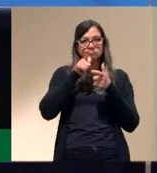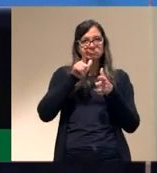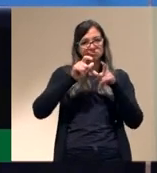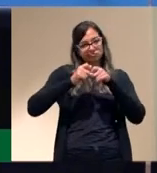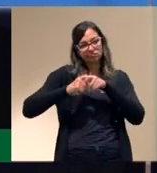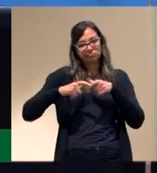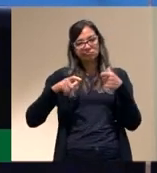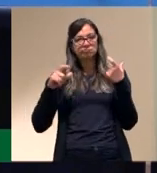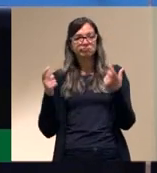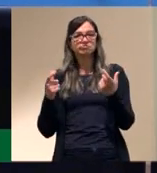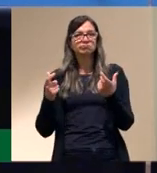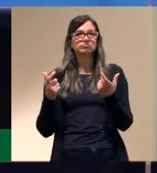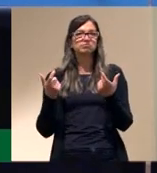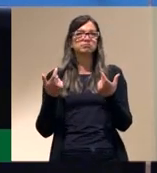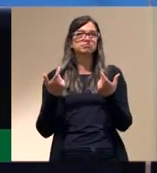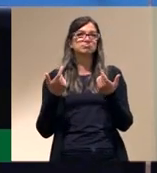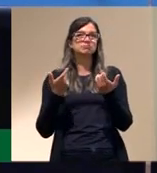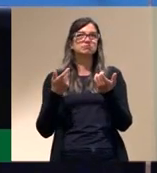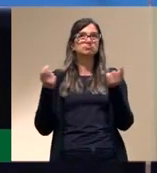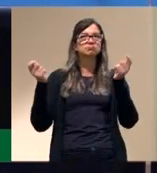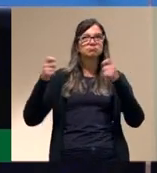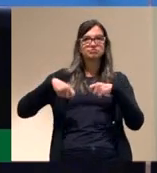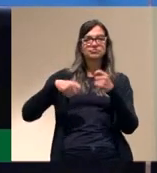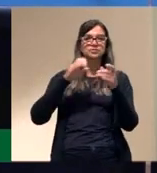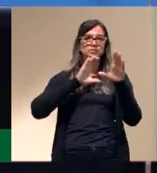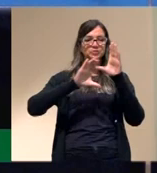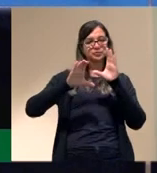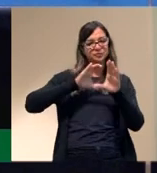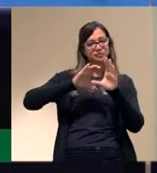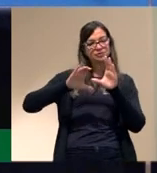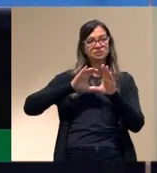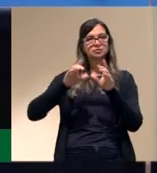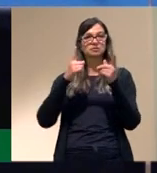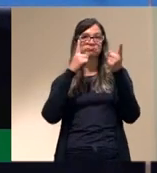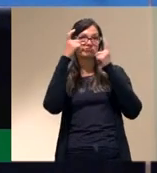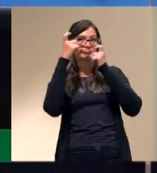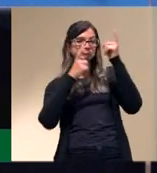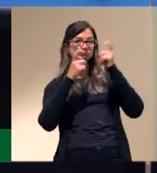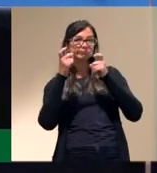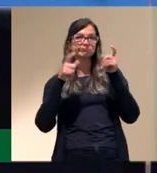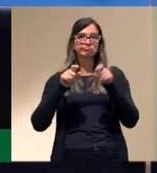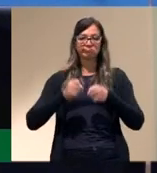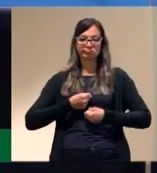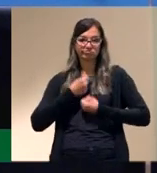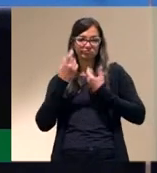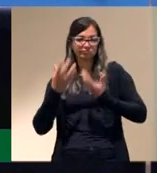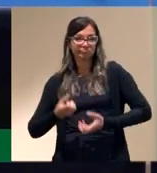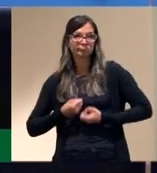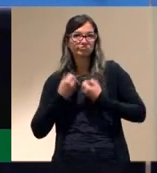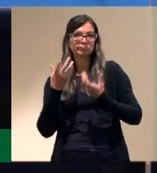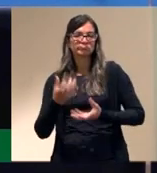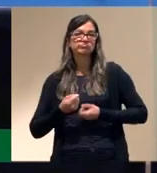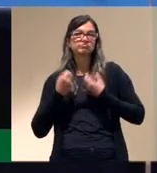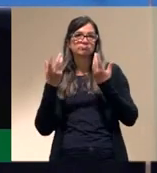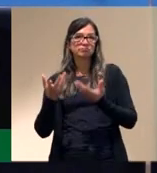né, de comunicação e de expressão das crianças.